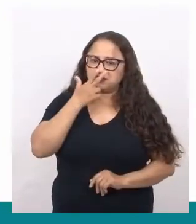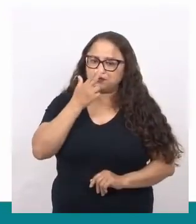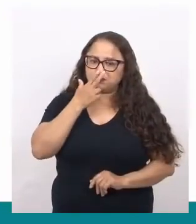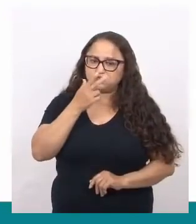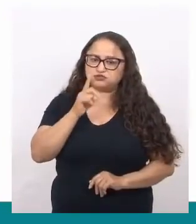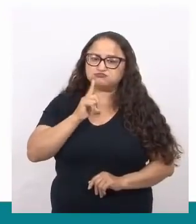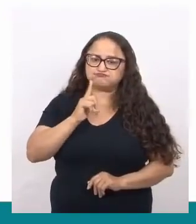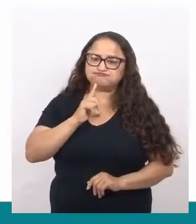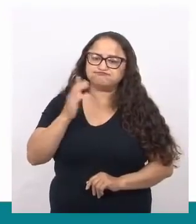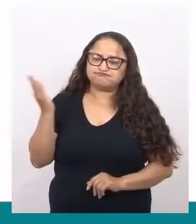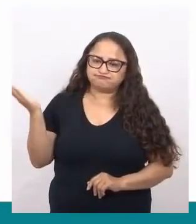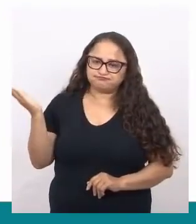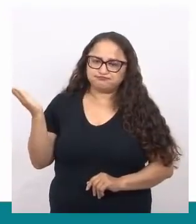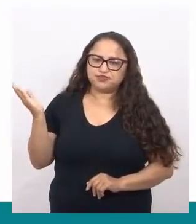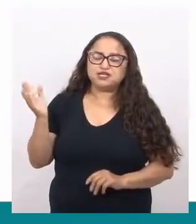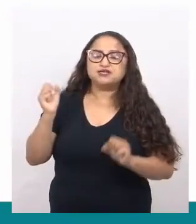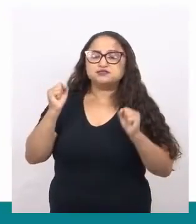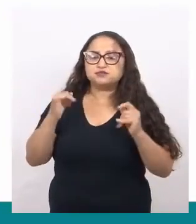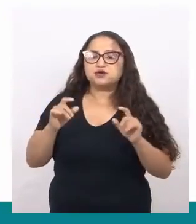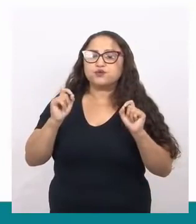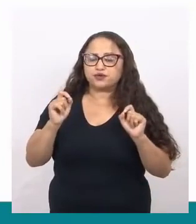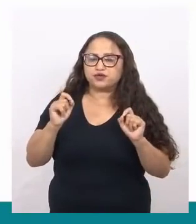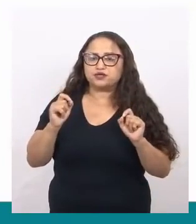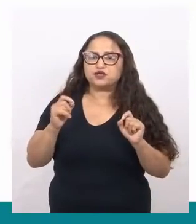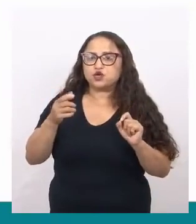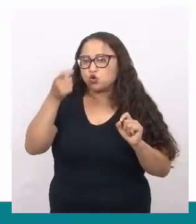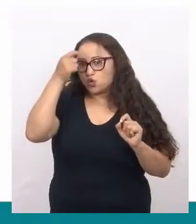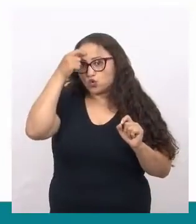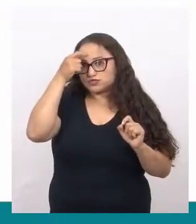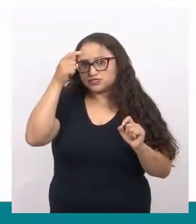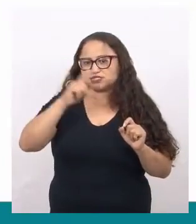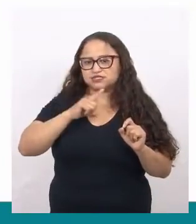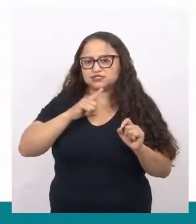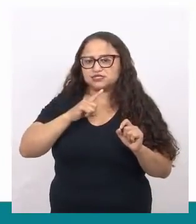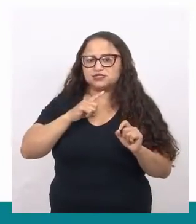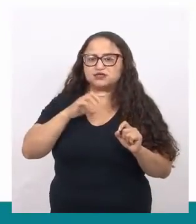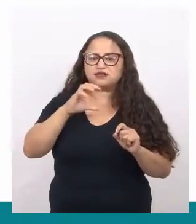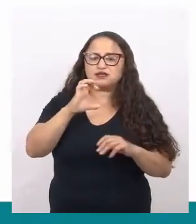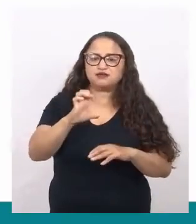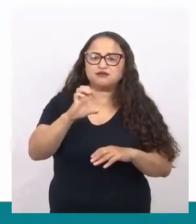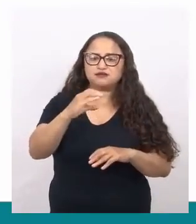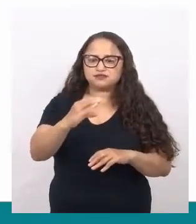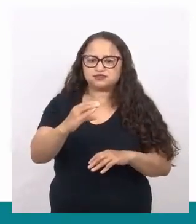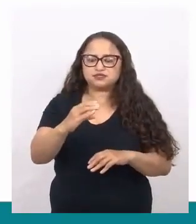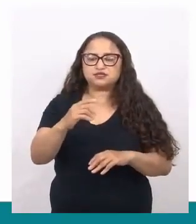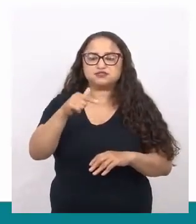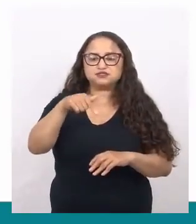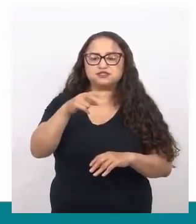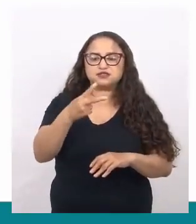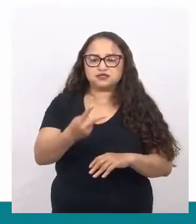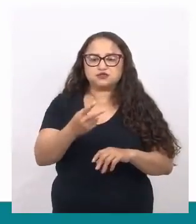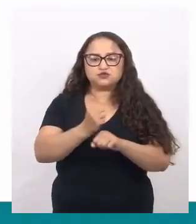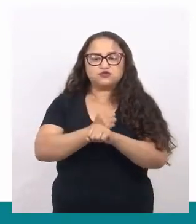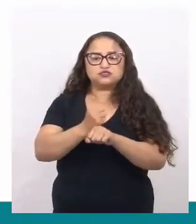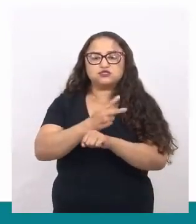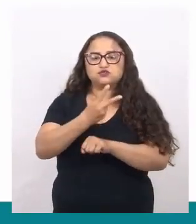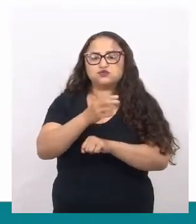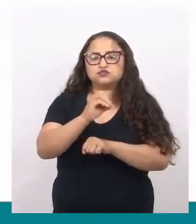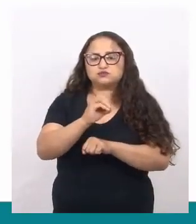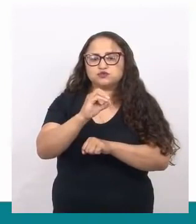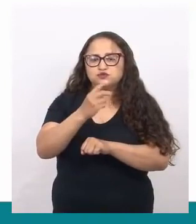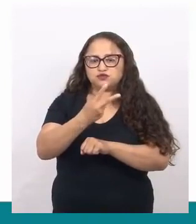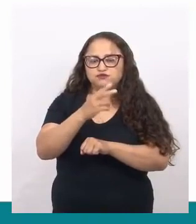pouco, mas aqui vai falar que ele está ciente nos termos da resolução SE 72 de 2020, que é a resolução que norteia a atribuição, tá,